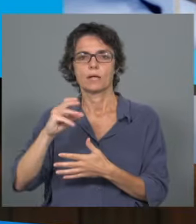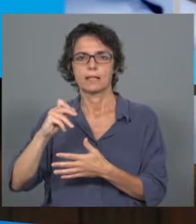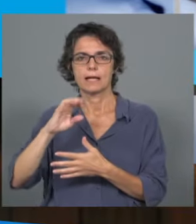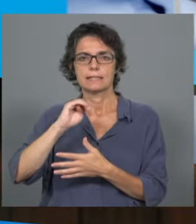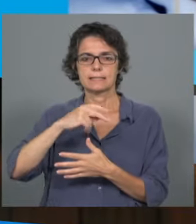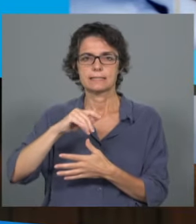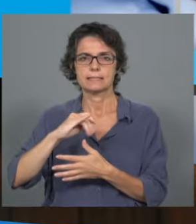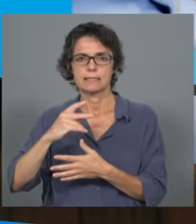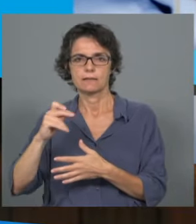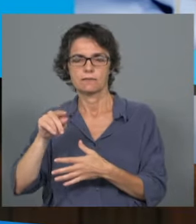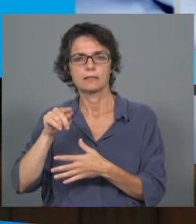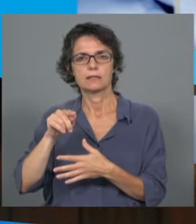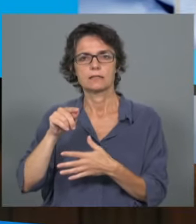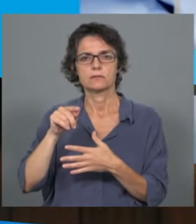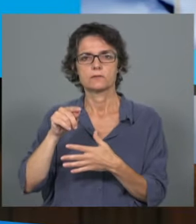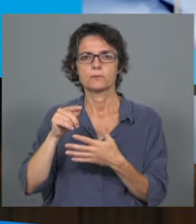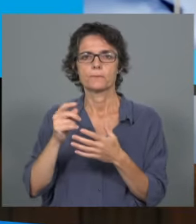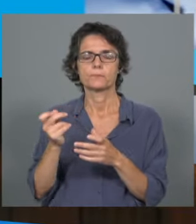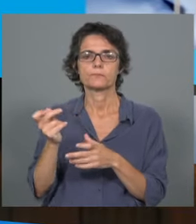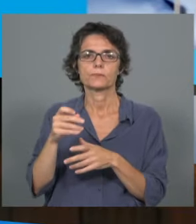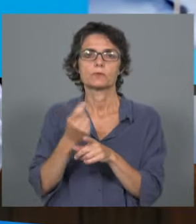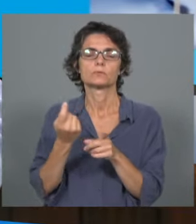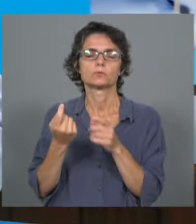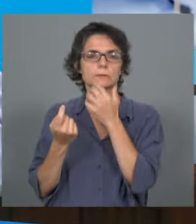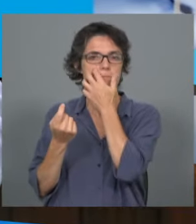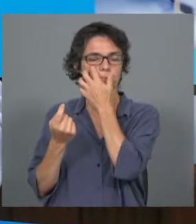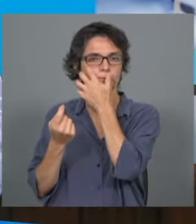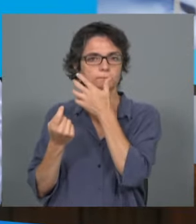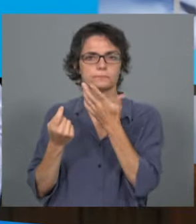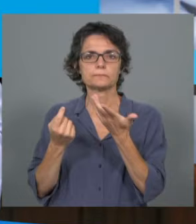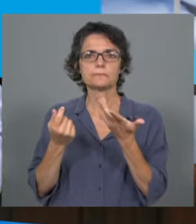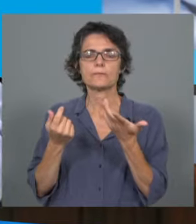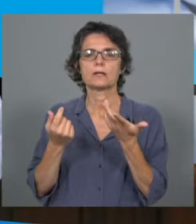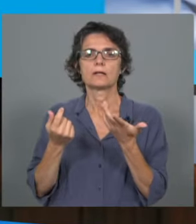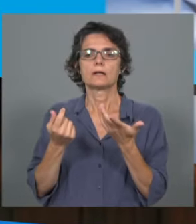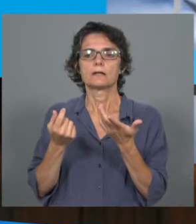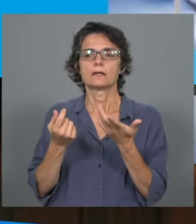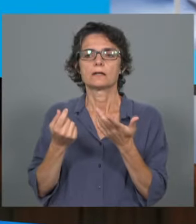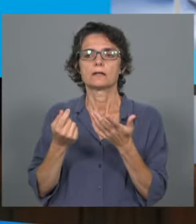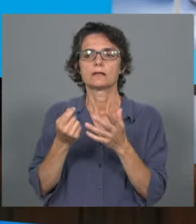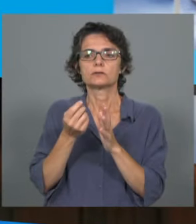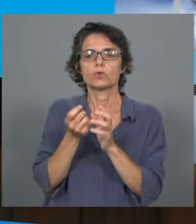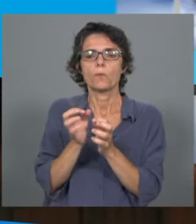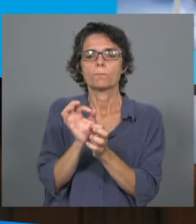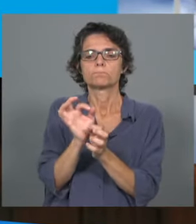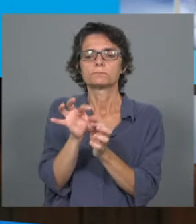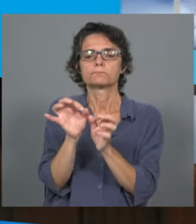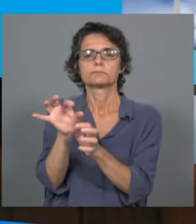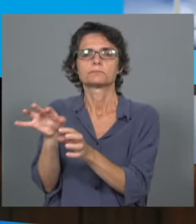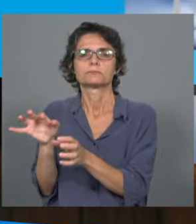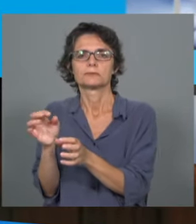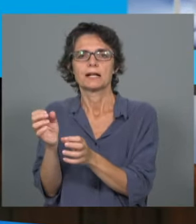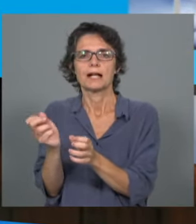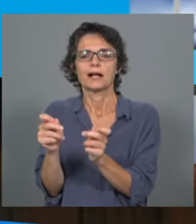era a consciência de que muitas destas coisas acontecem por capilaridade. Não acontecem a partir de grandes acontecimentos, acontecem muitas vezes a partir de